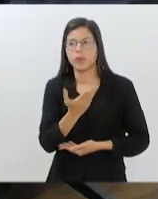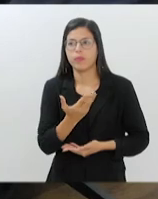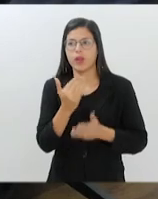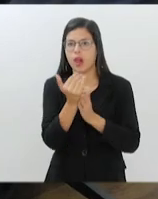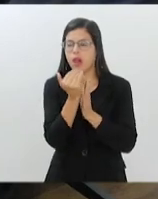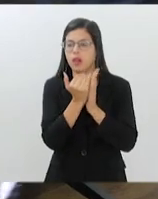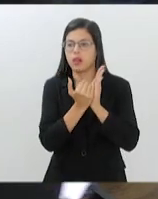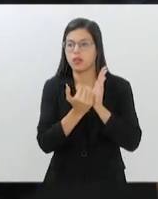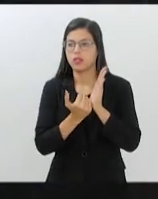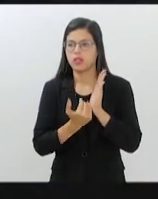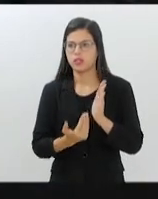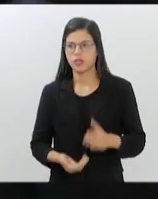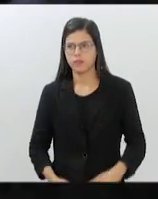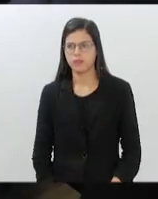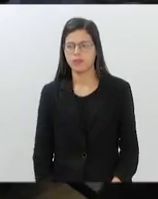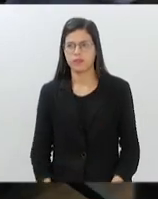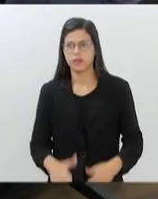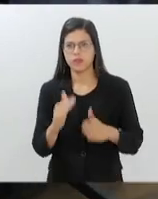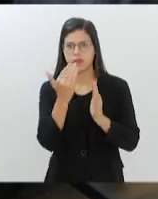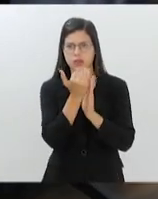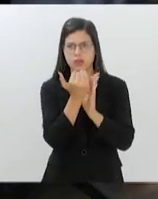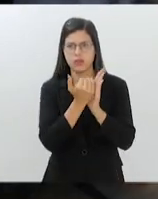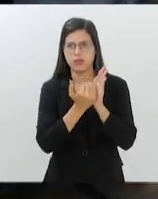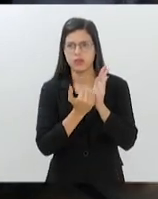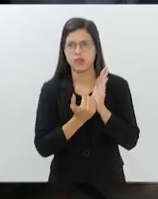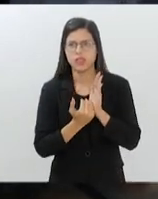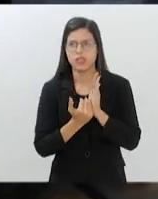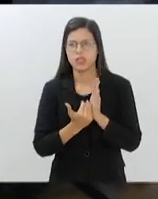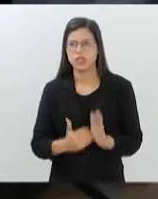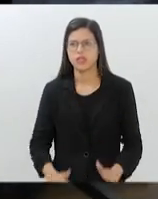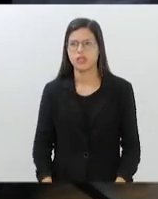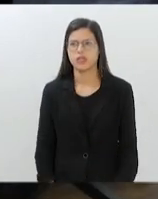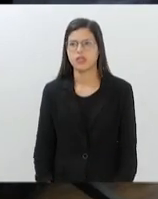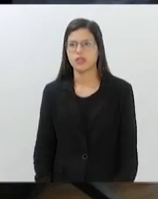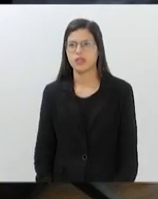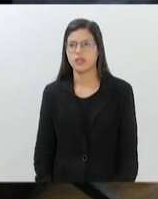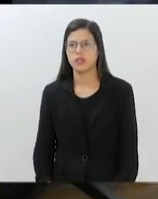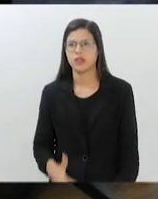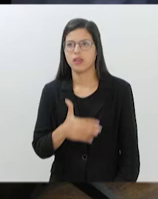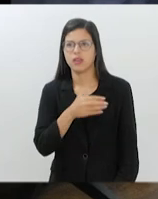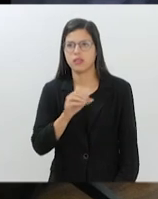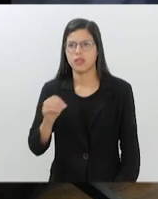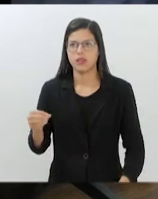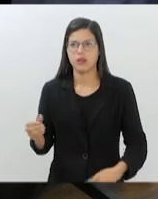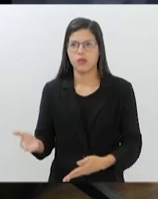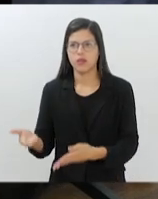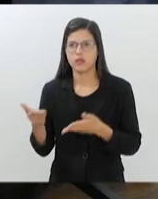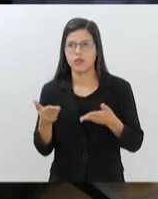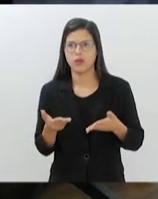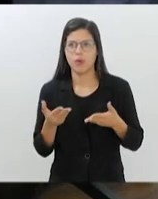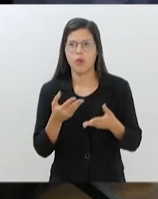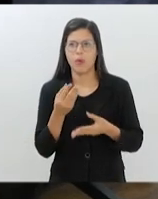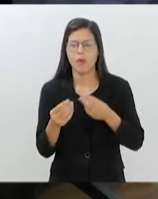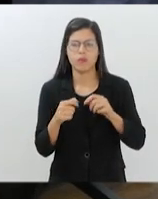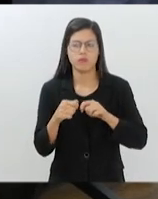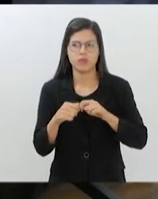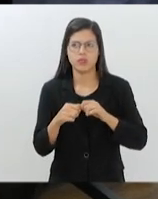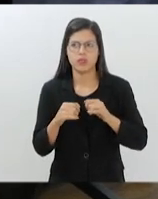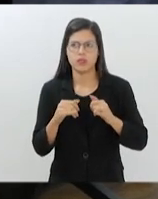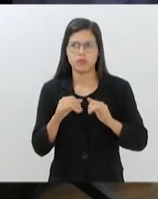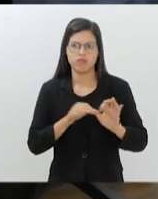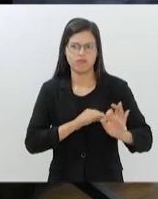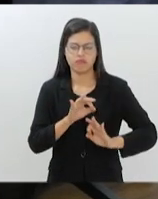dos agraciados a lista dos agraciados l com uma suit para 100 convidados como é que como é que é feita essa divisão Não entendi até